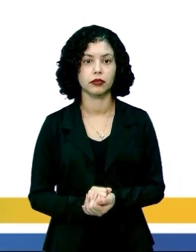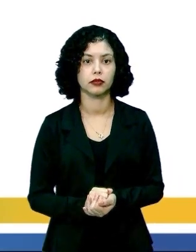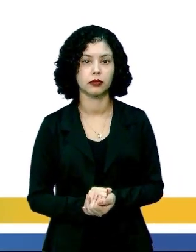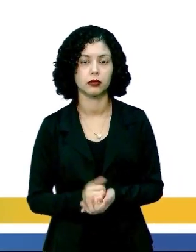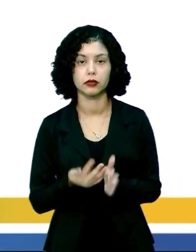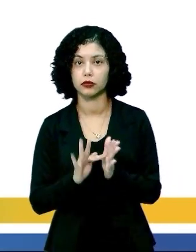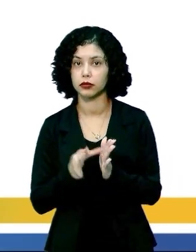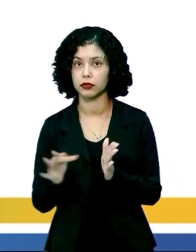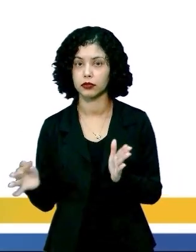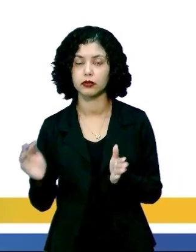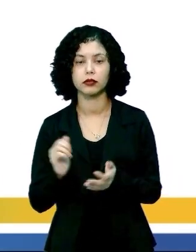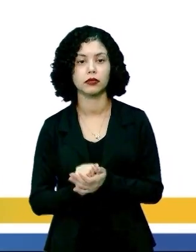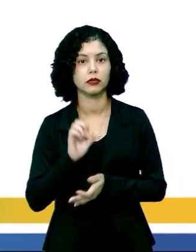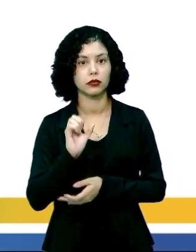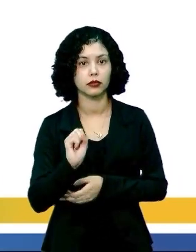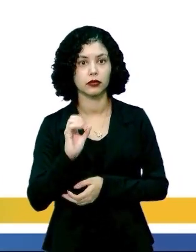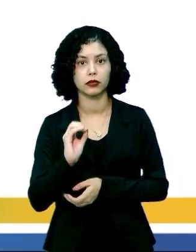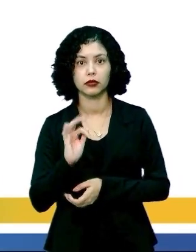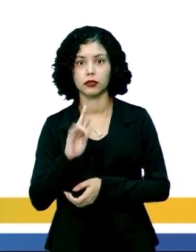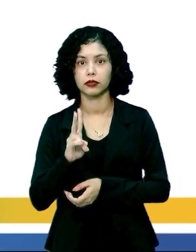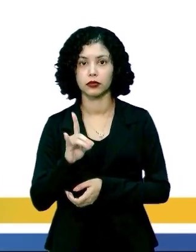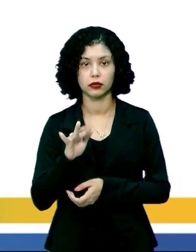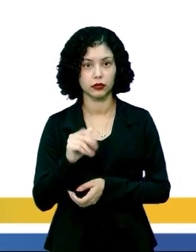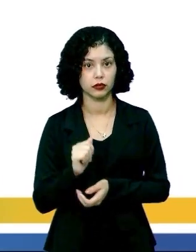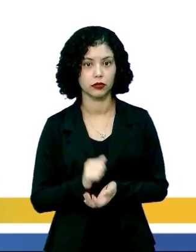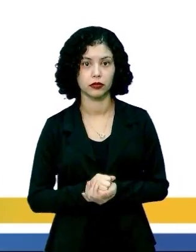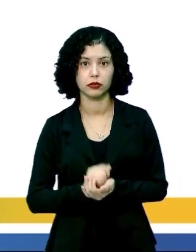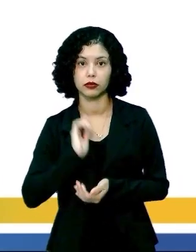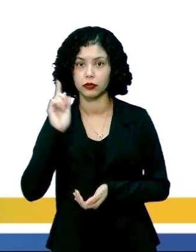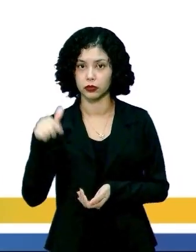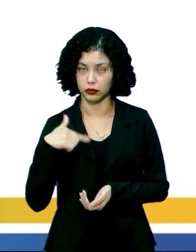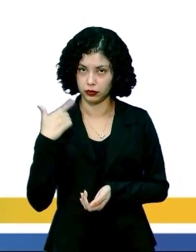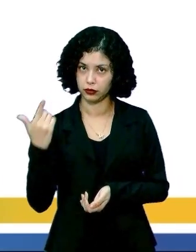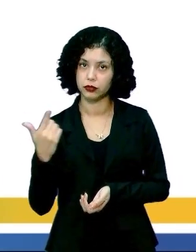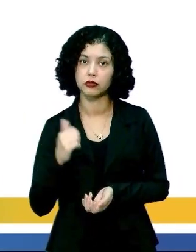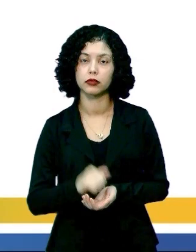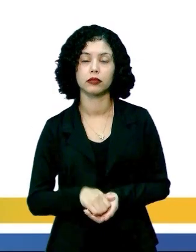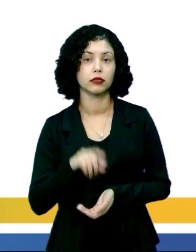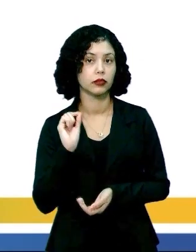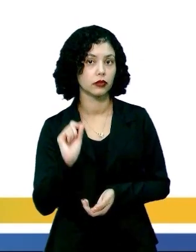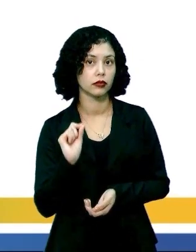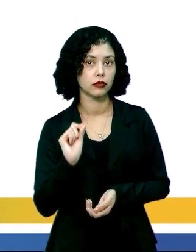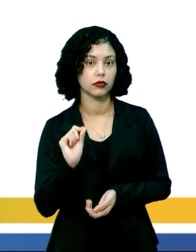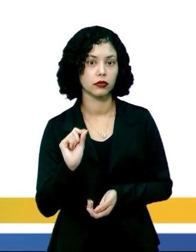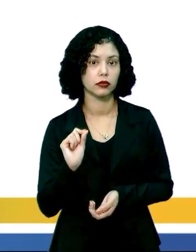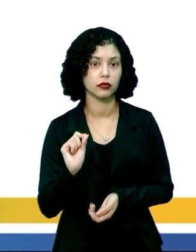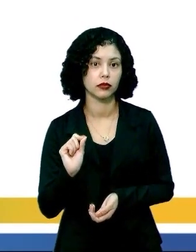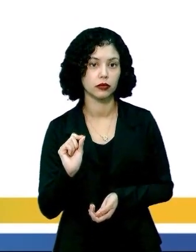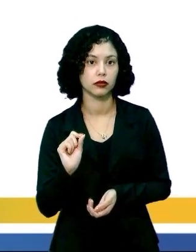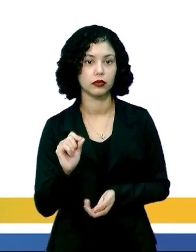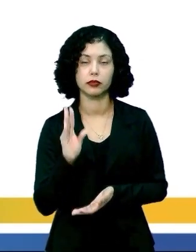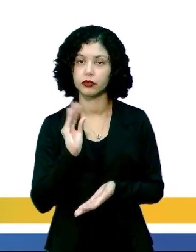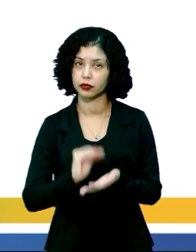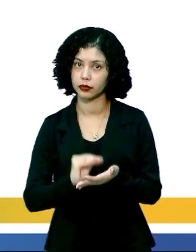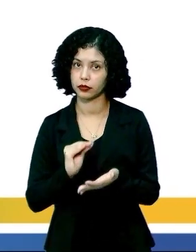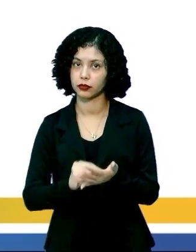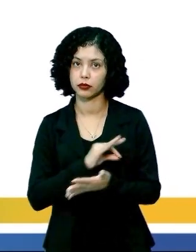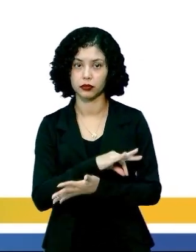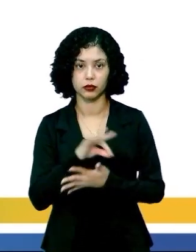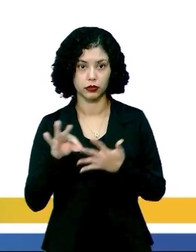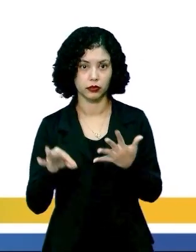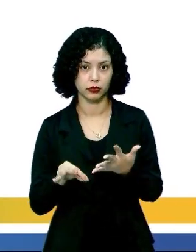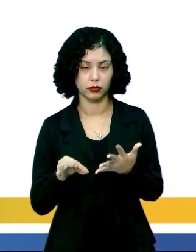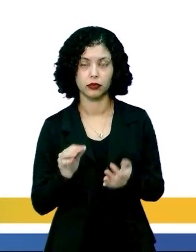a função é sobrejetora, ela diz lá em cima, ó, são aquelas em que não sobram elementos